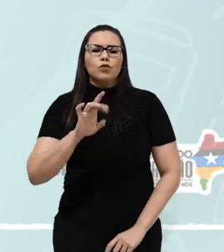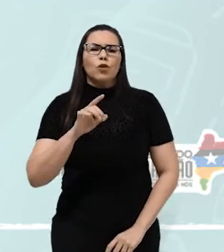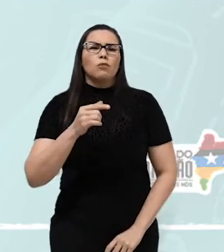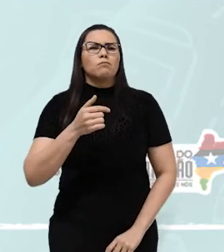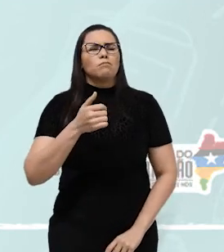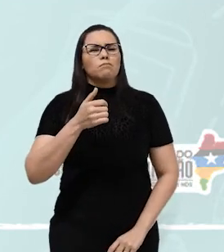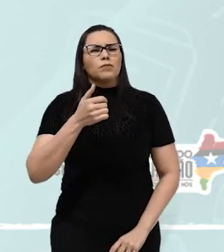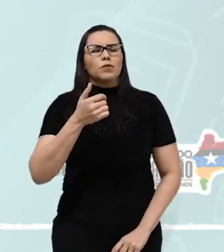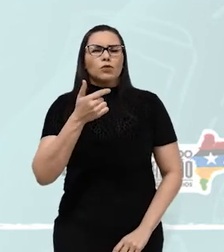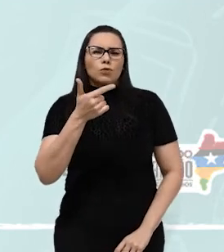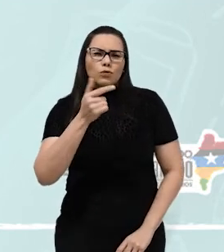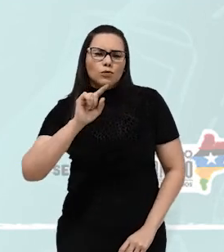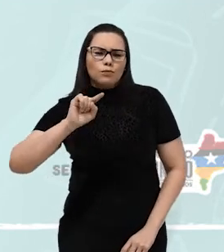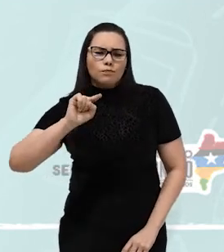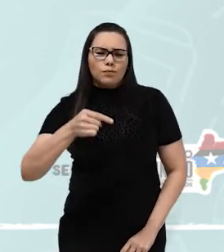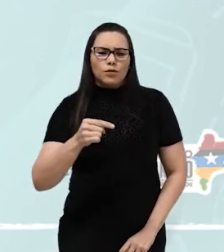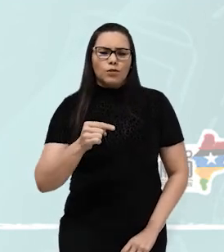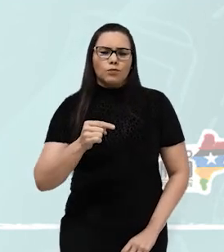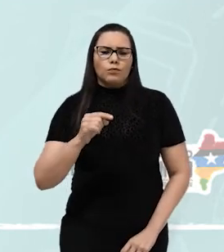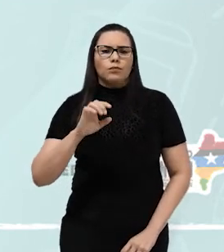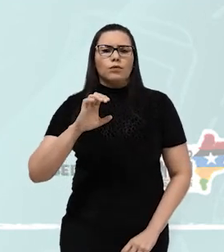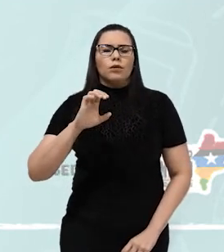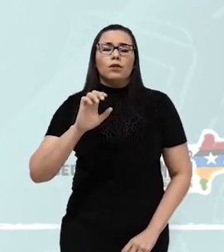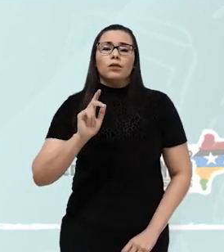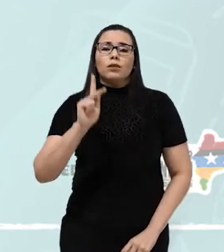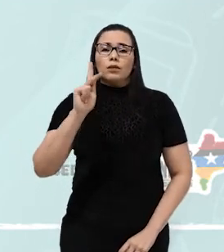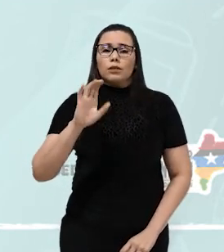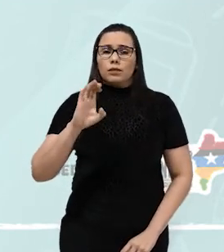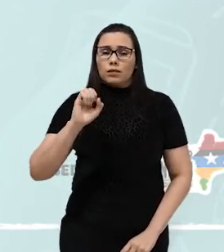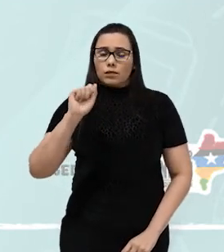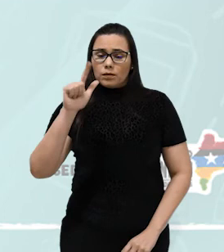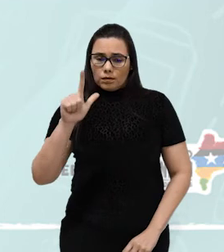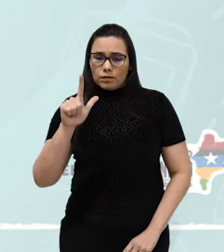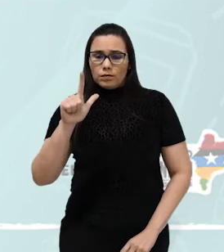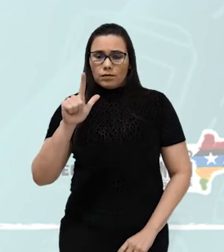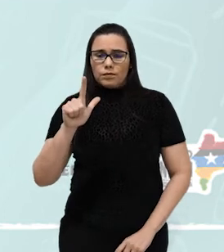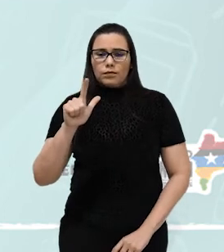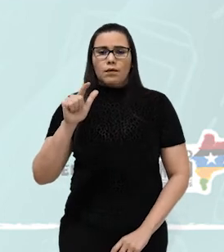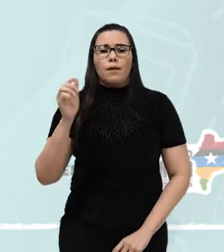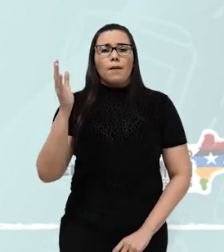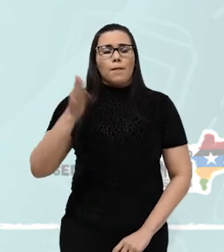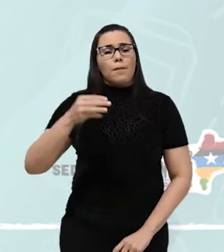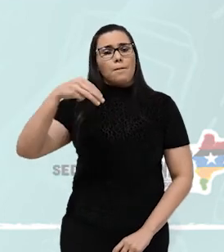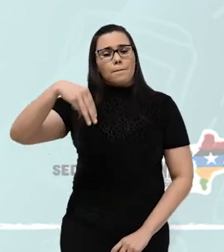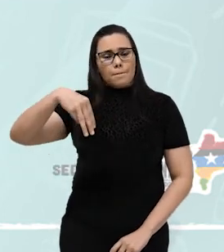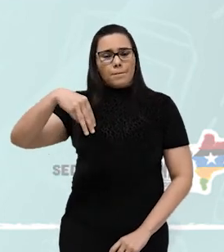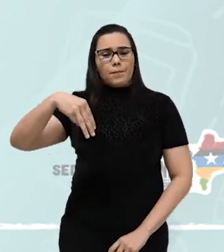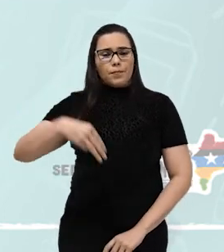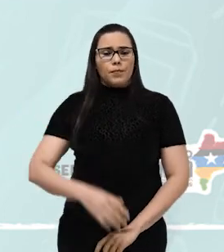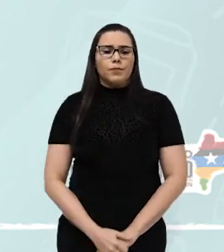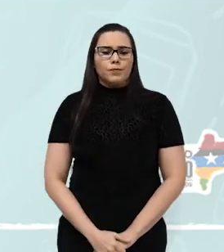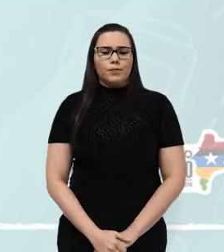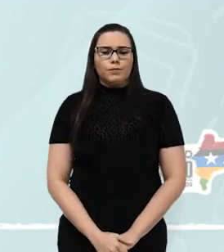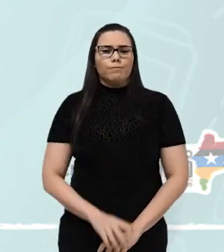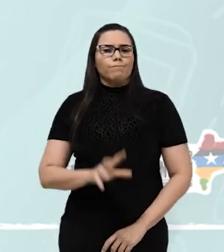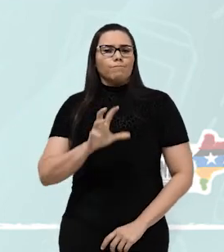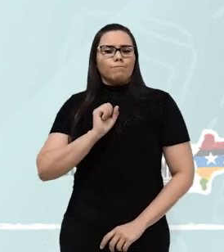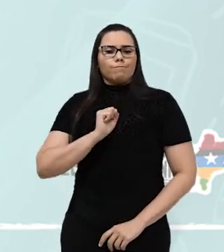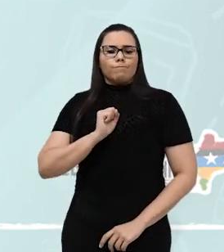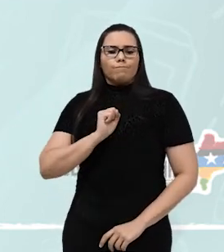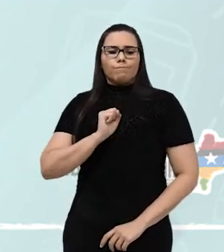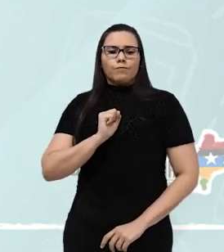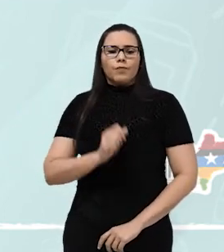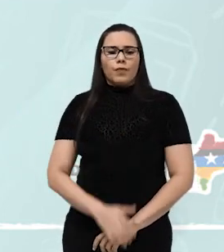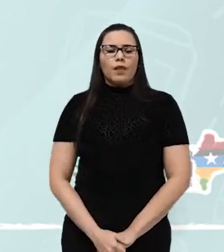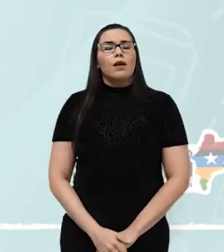Essa planta também ela não só consome energia luminosa, ela gasta essa energia também para si. Então, da mesma forma, esses animais